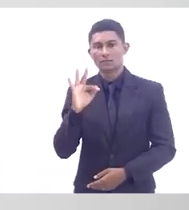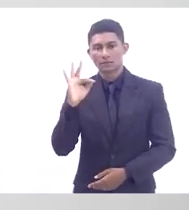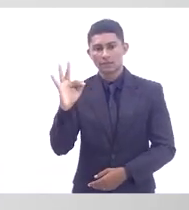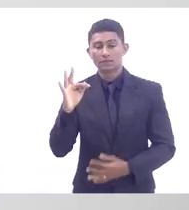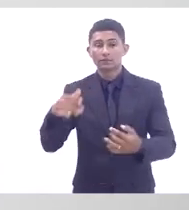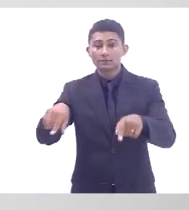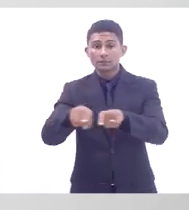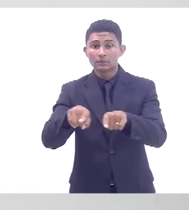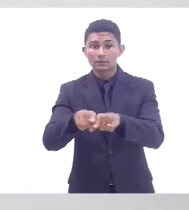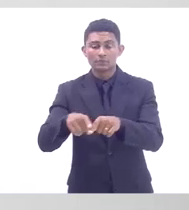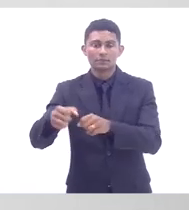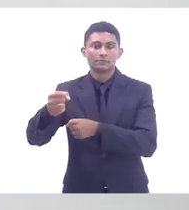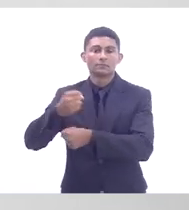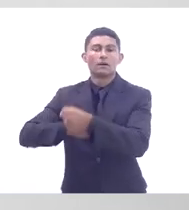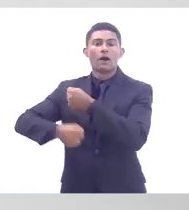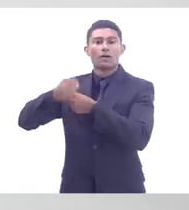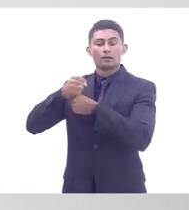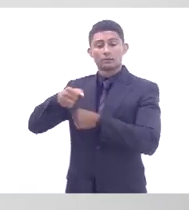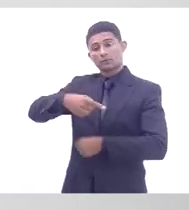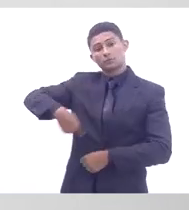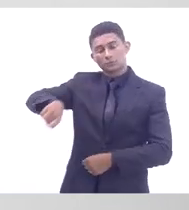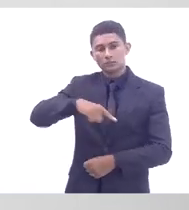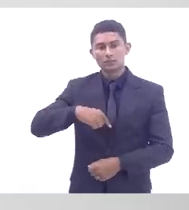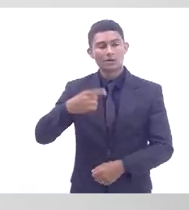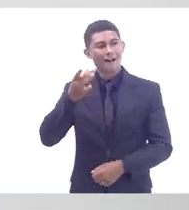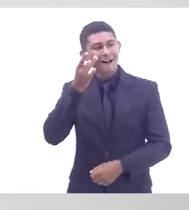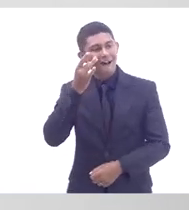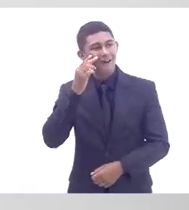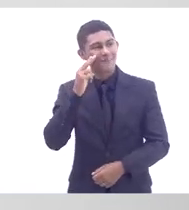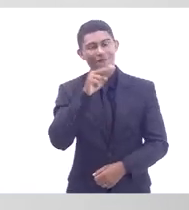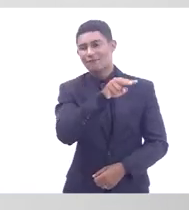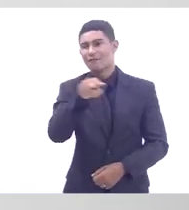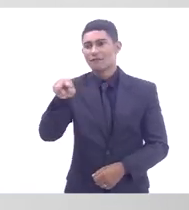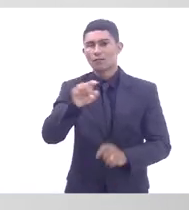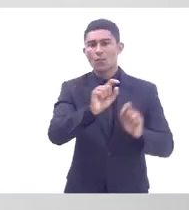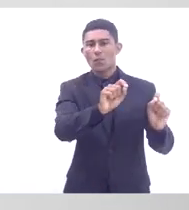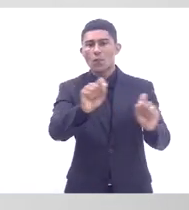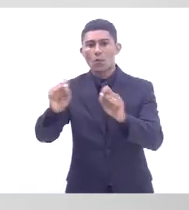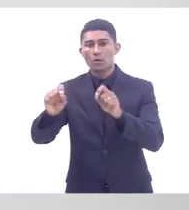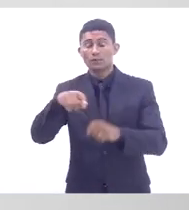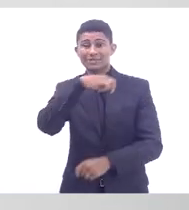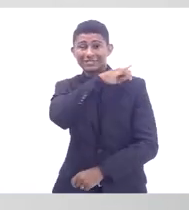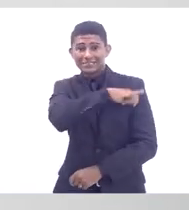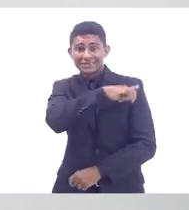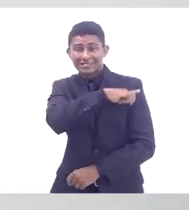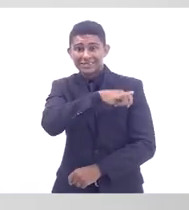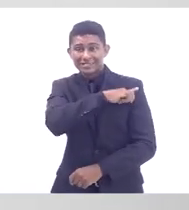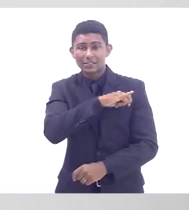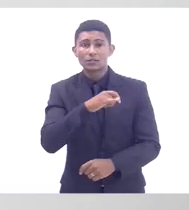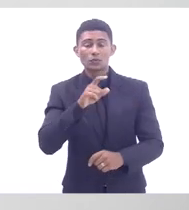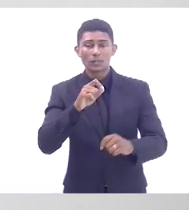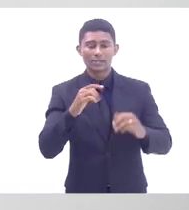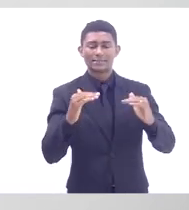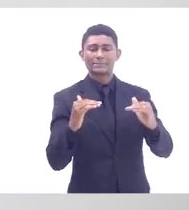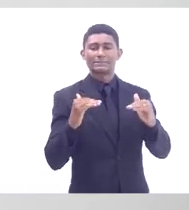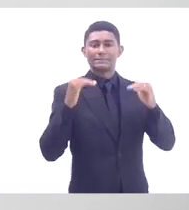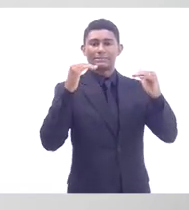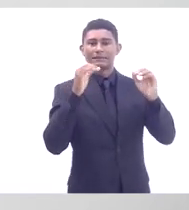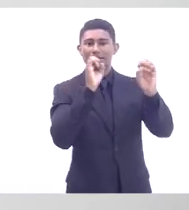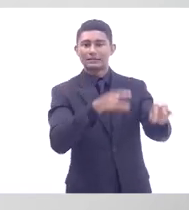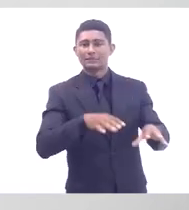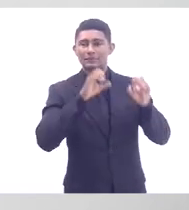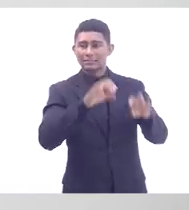a gente o estado do Rio de Janeiro enfrentar modificações na organização do seu ensino superior com a